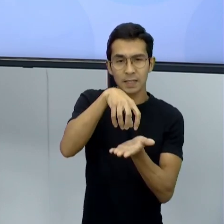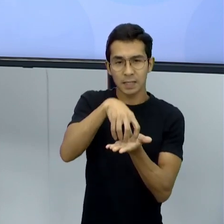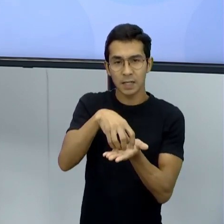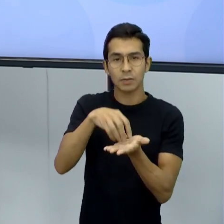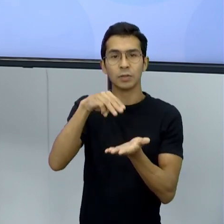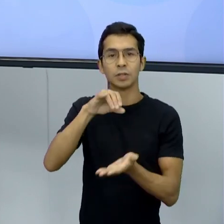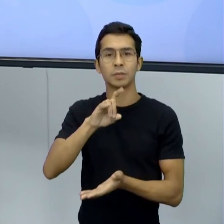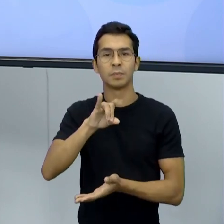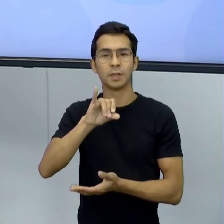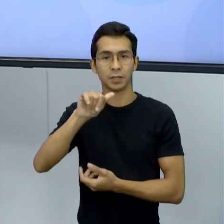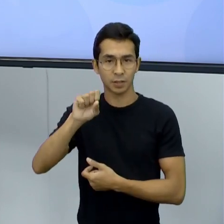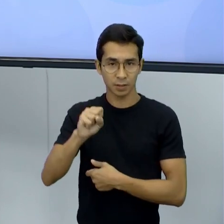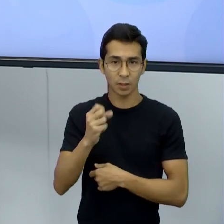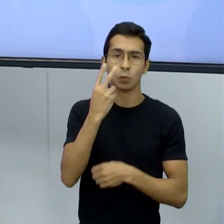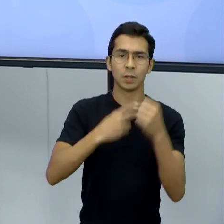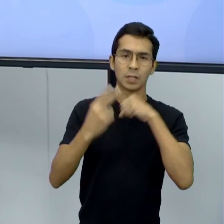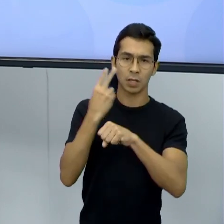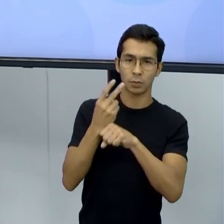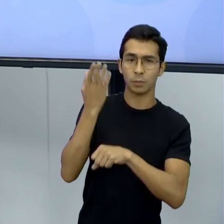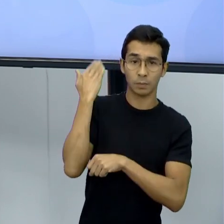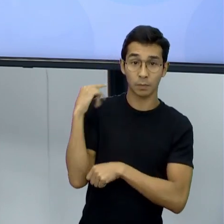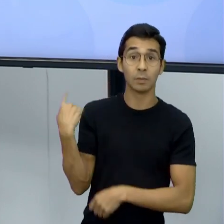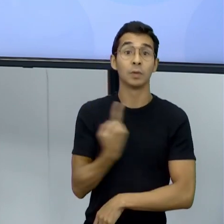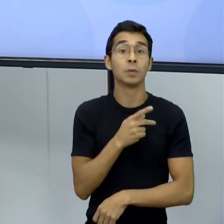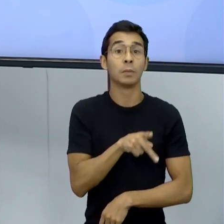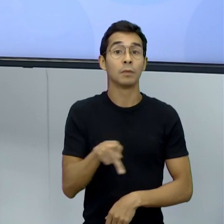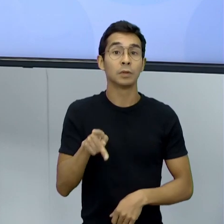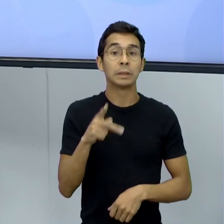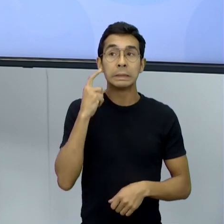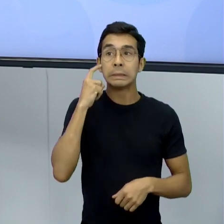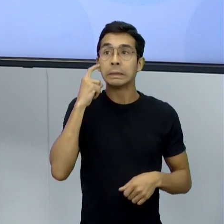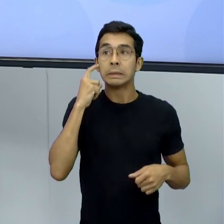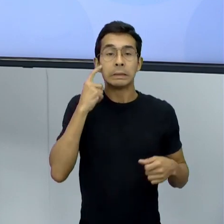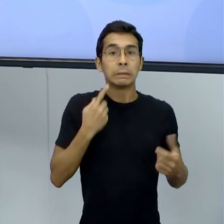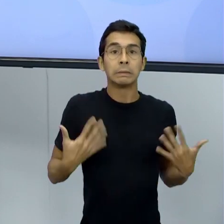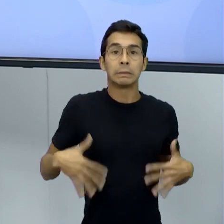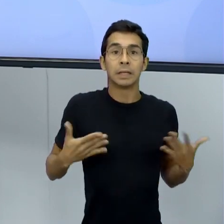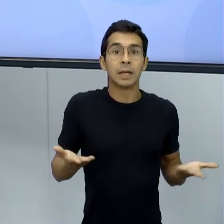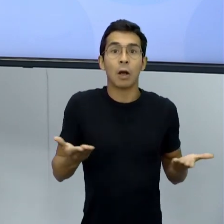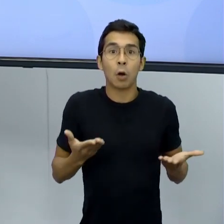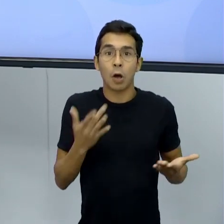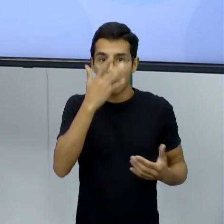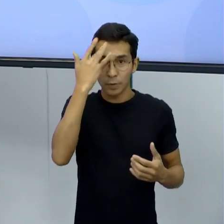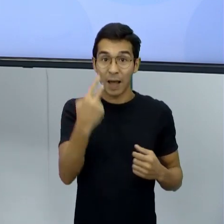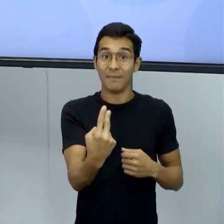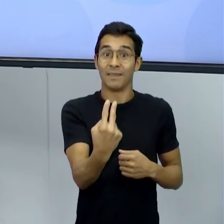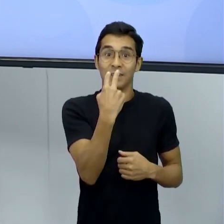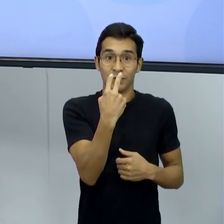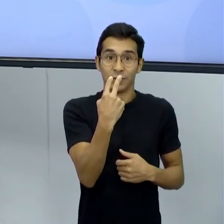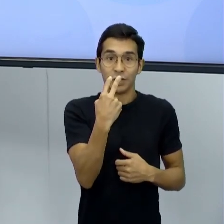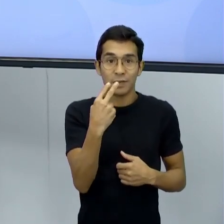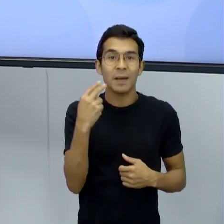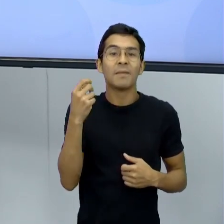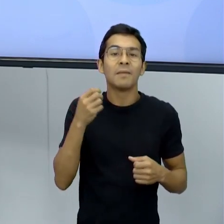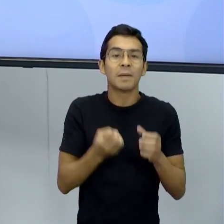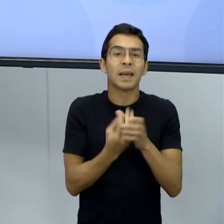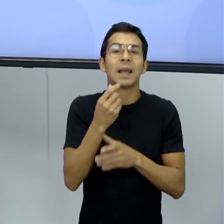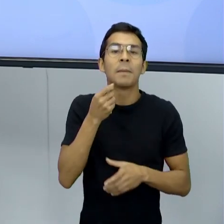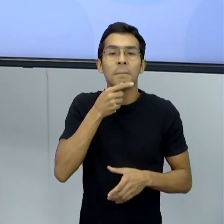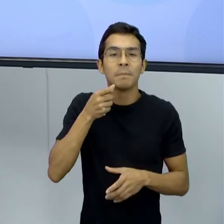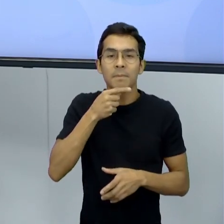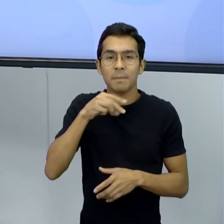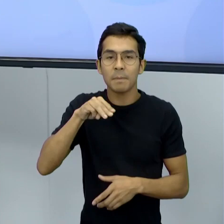a dar aula, a preocupação de todos os professores aqui era em virar meme, né? Nossa, já virar meme e tal. O debate hoje é outro. Nossa, o que a gente pode fazer